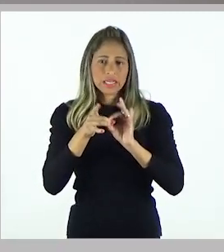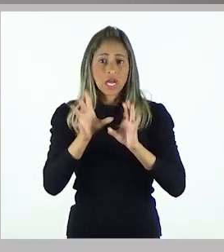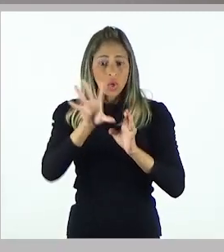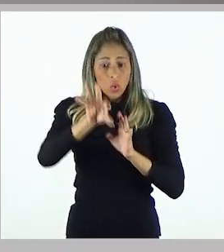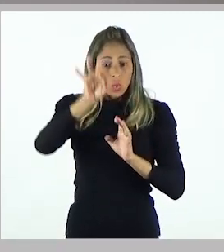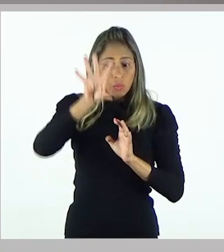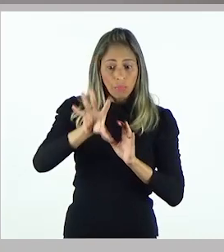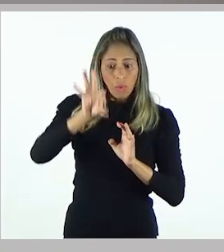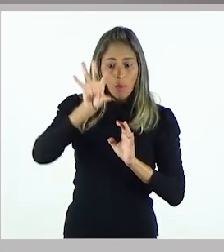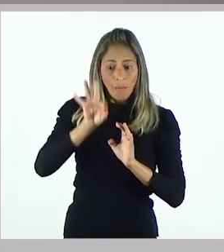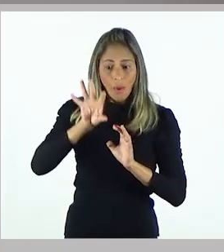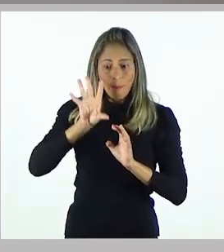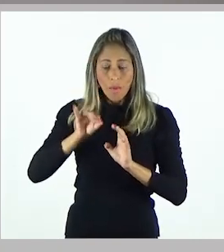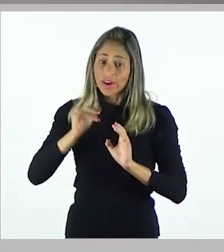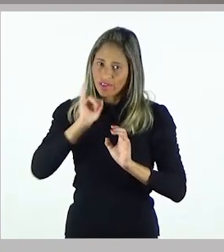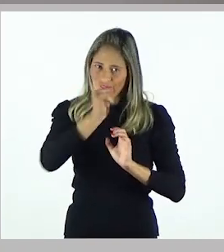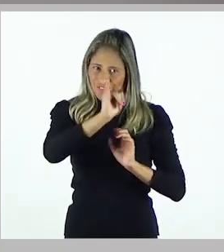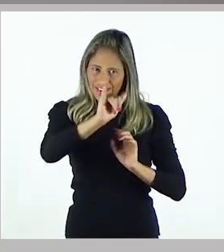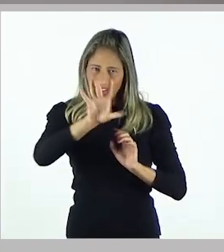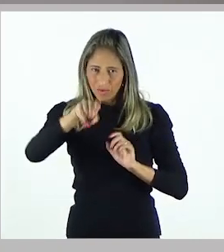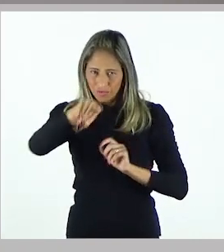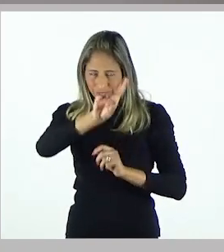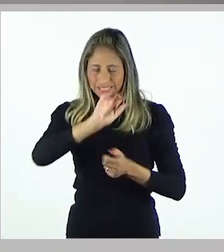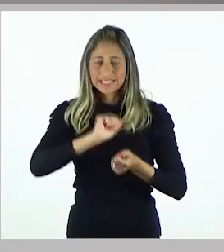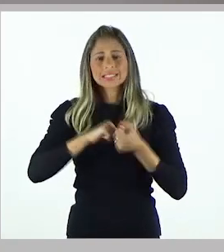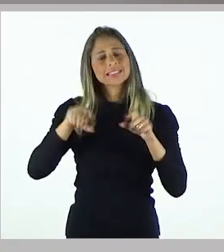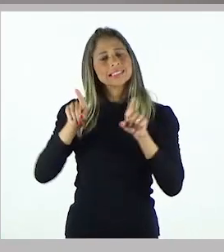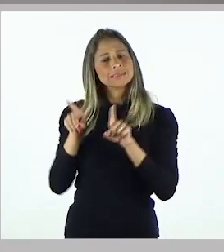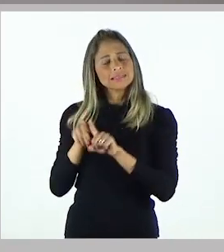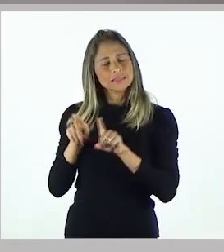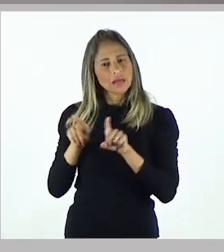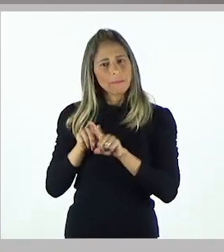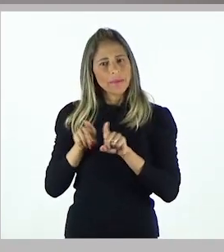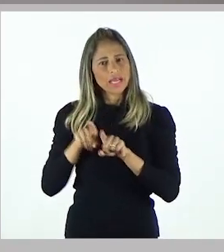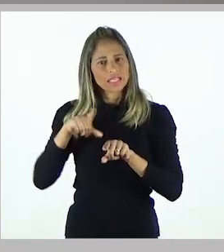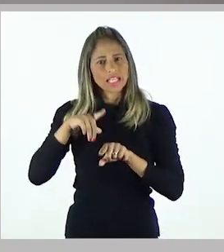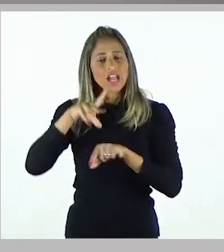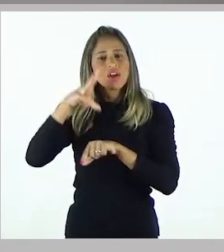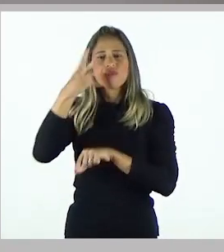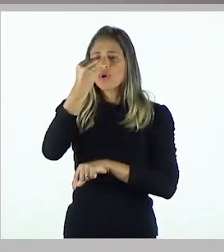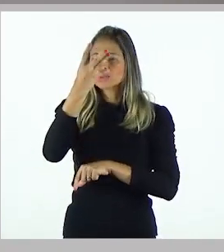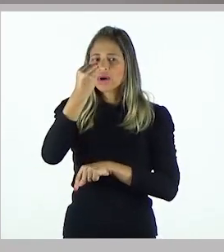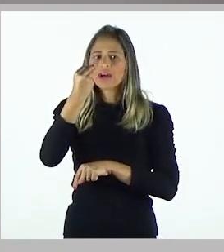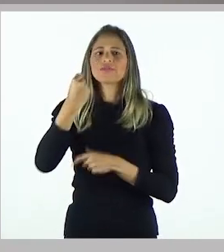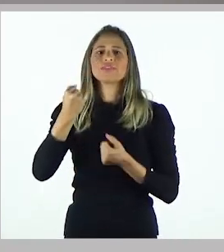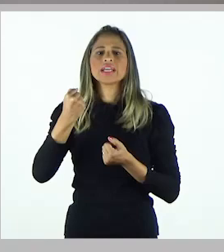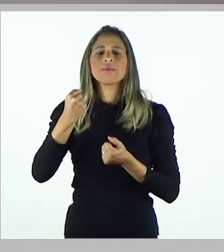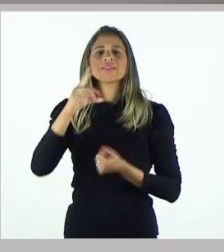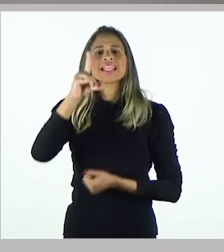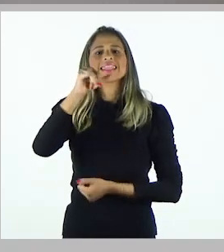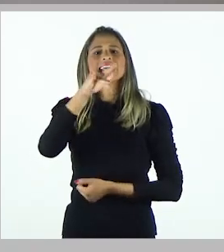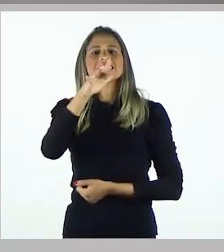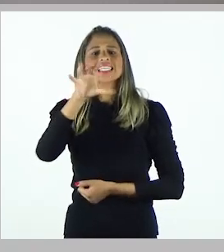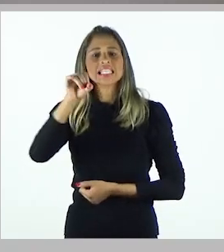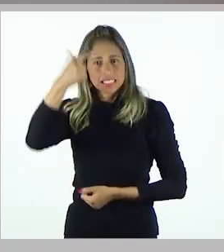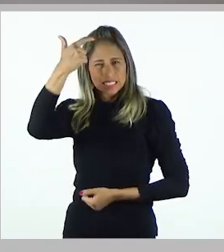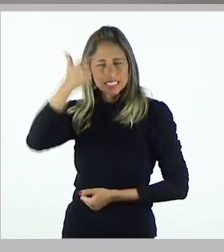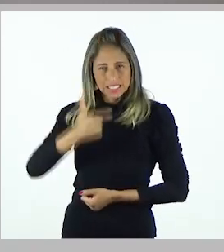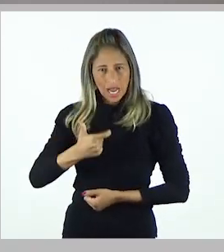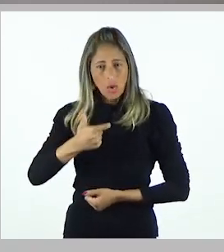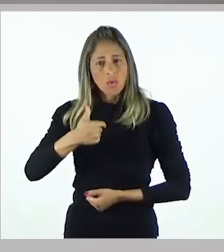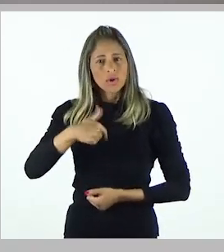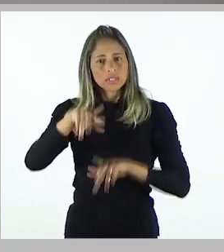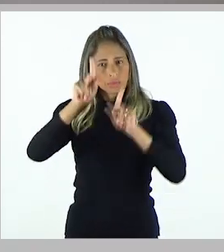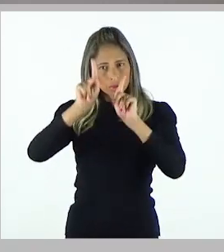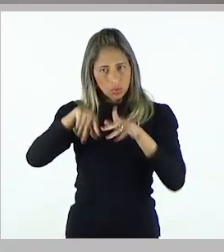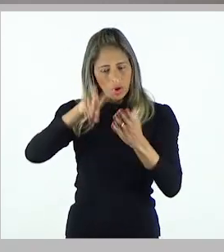essa seleção, esse documento que eu me referi, e também com a fotografia e a descrição